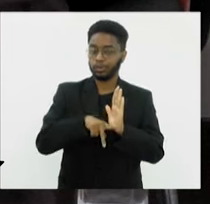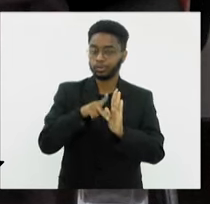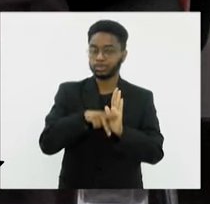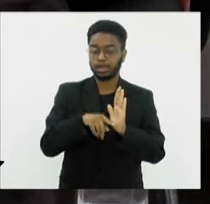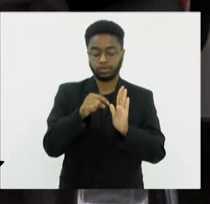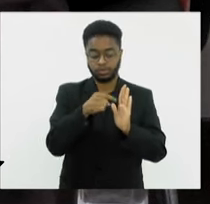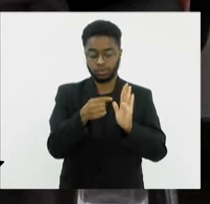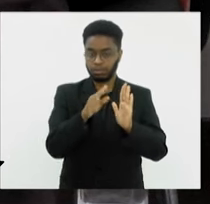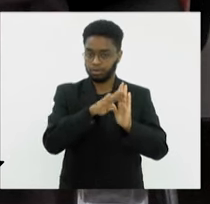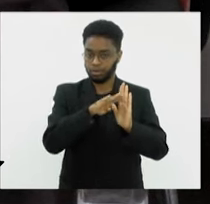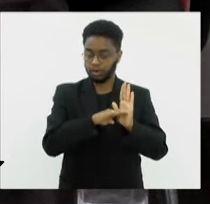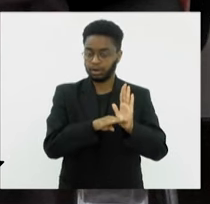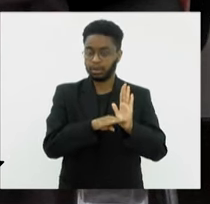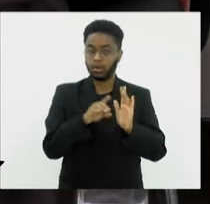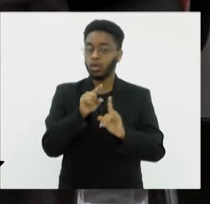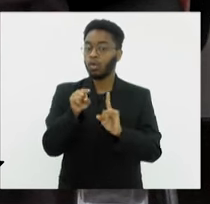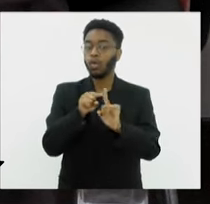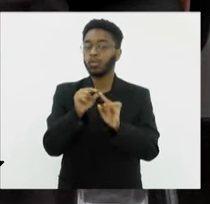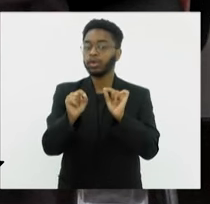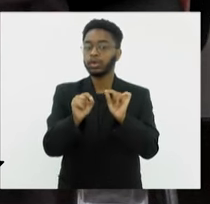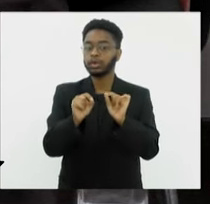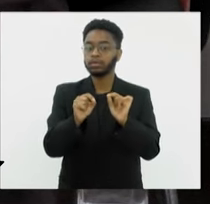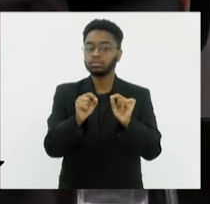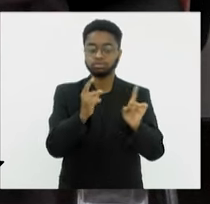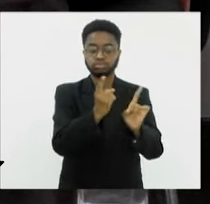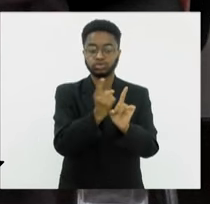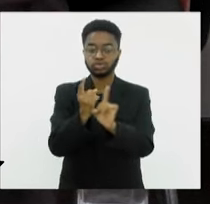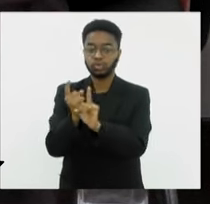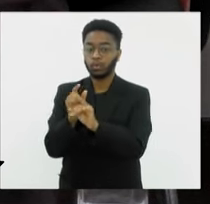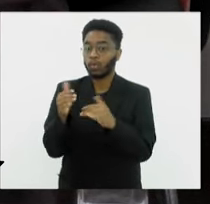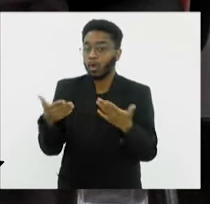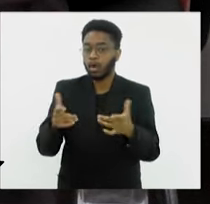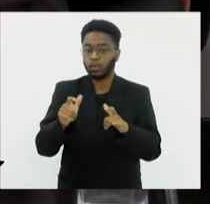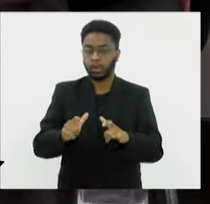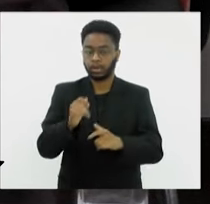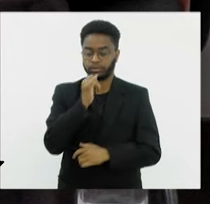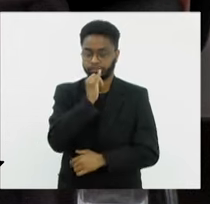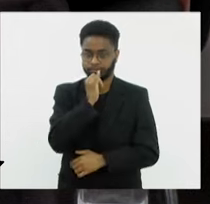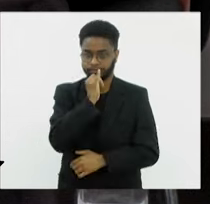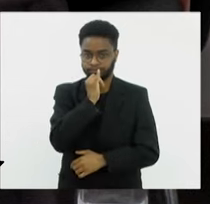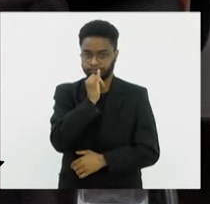programa, pretende o quê? Identificar esses locais. Como, por exemplo,